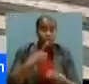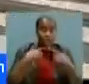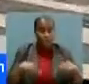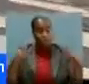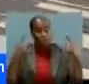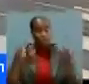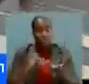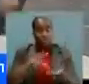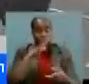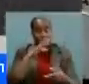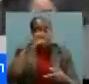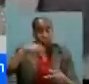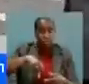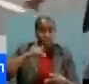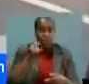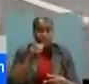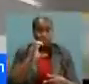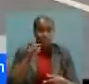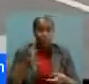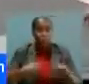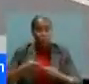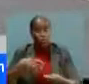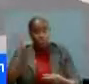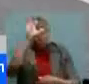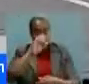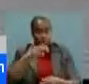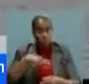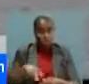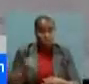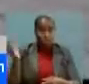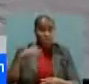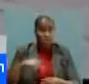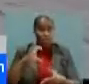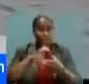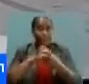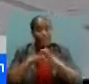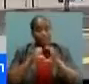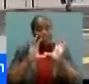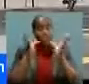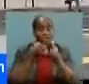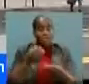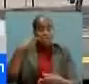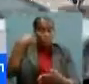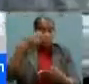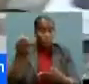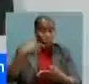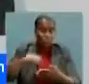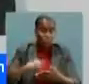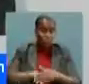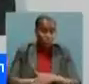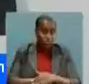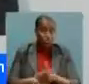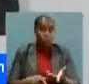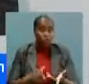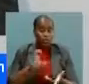segundo o PAICV, de negociação com o governo português para a entrada da Caixa Geral de Depósito no Fundo Soberano de Cabo Verde.